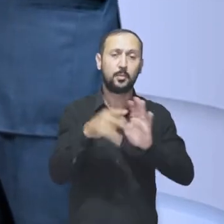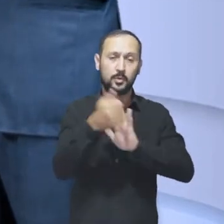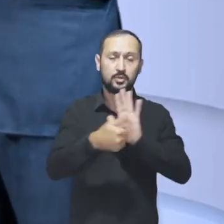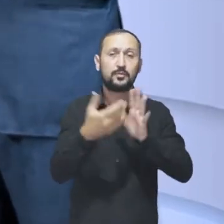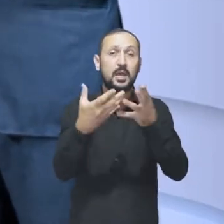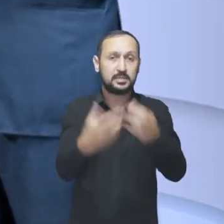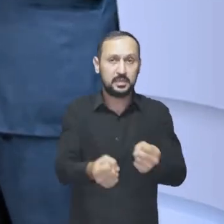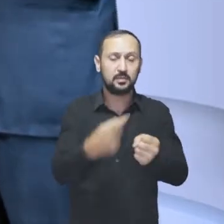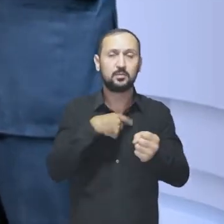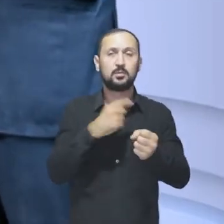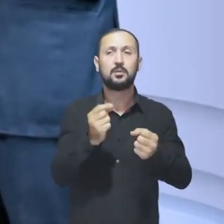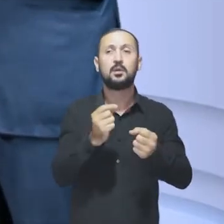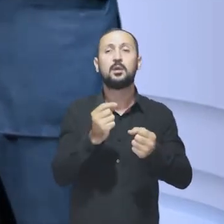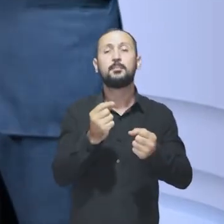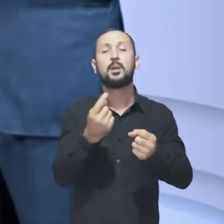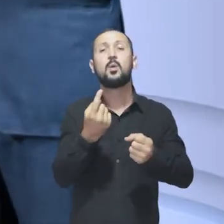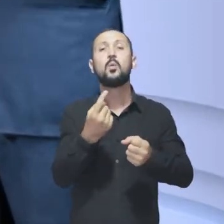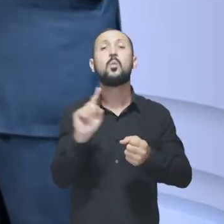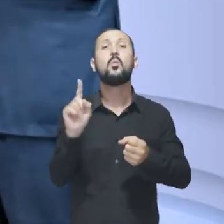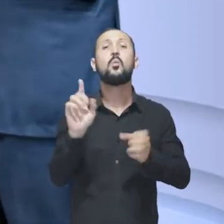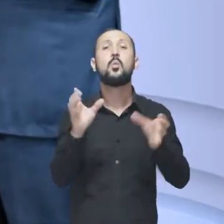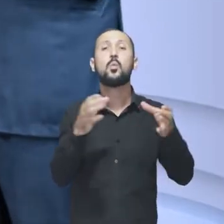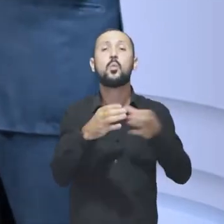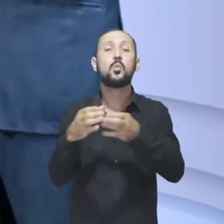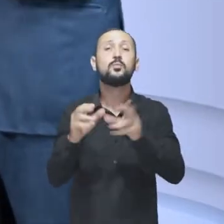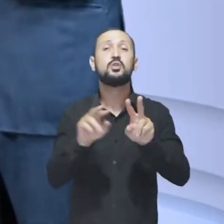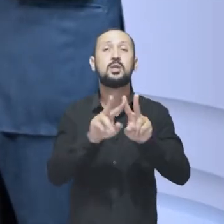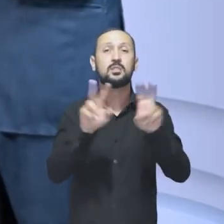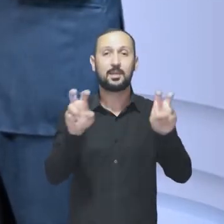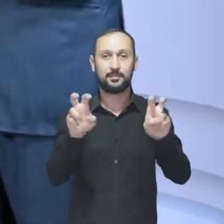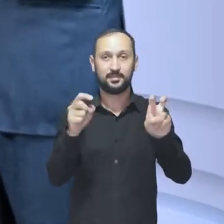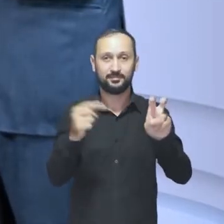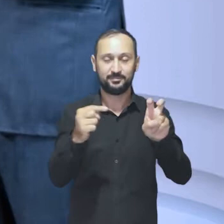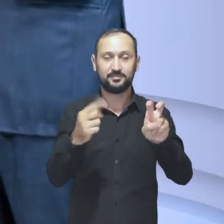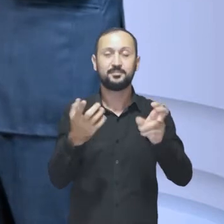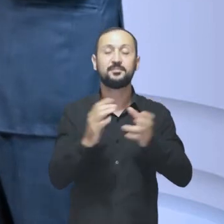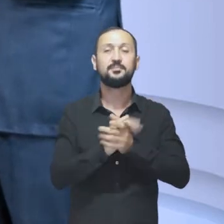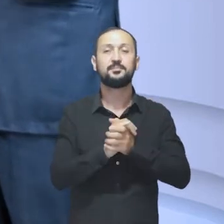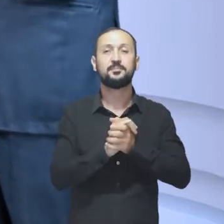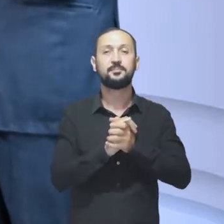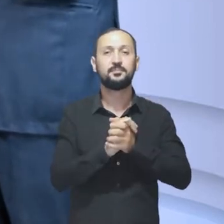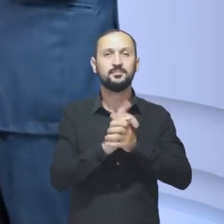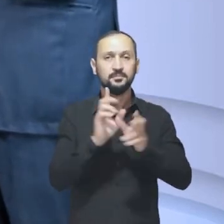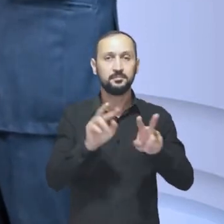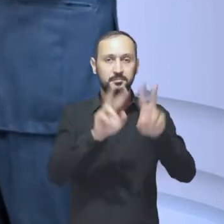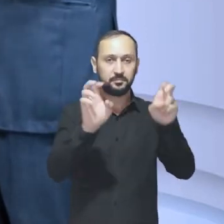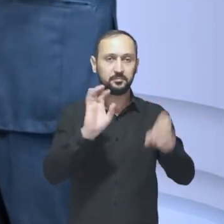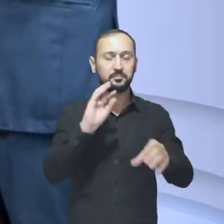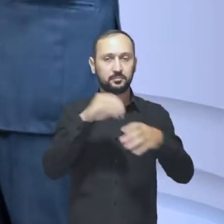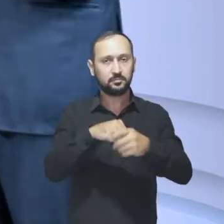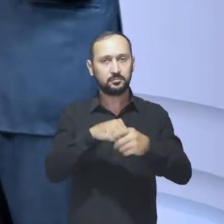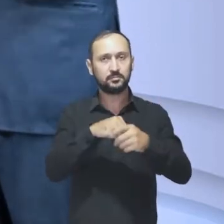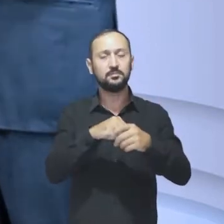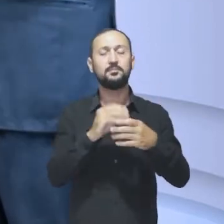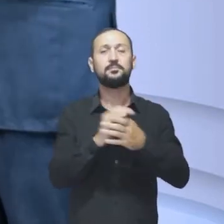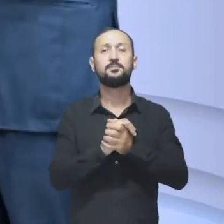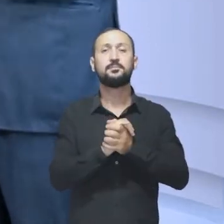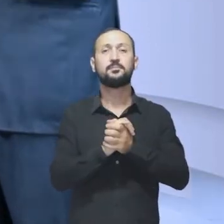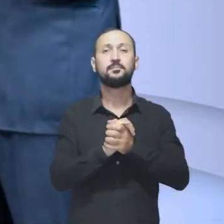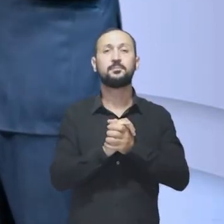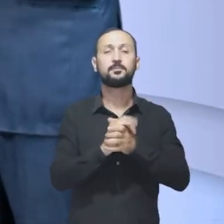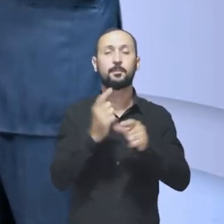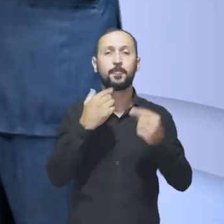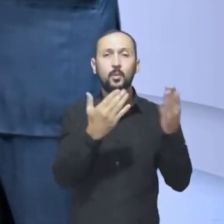a adequação, se aquele projeto é interessante, se ele merece ser implementado, se ele será bom ou